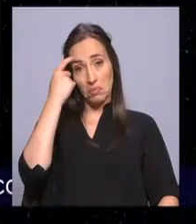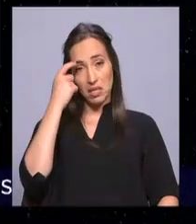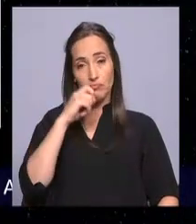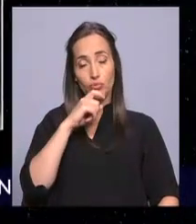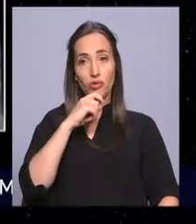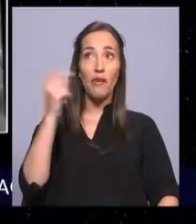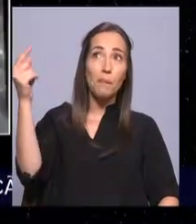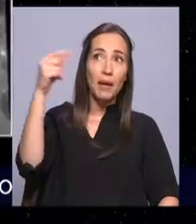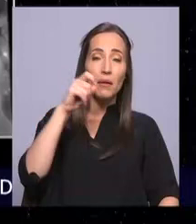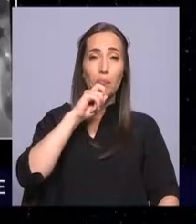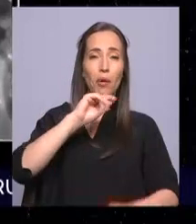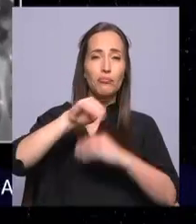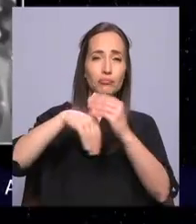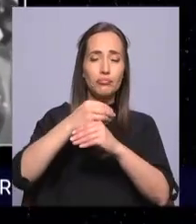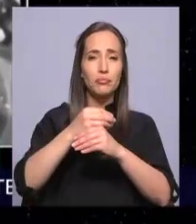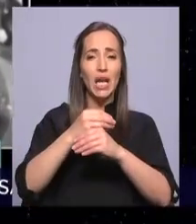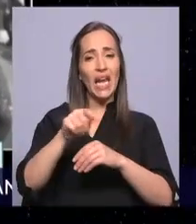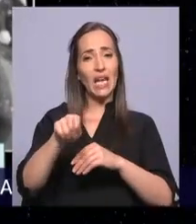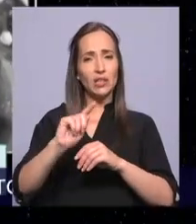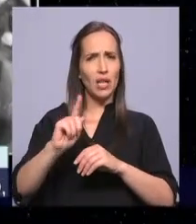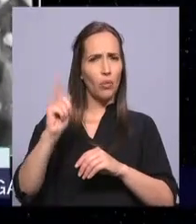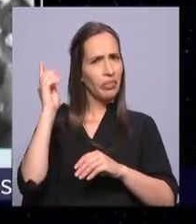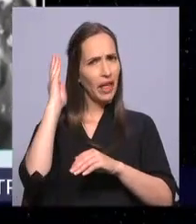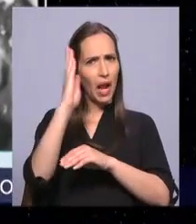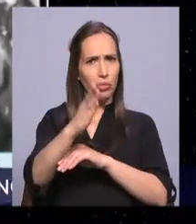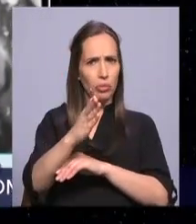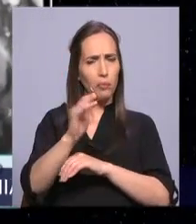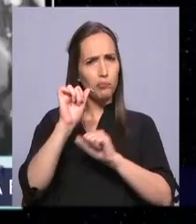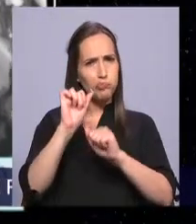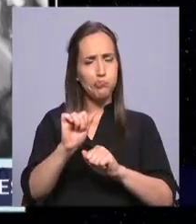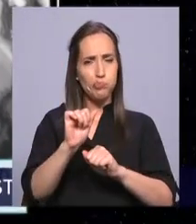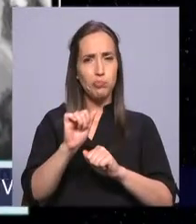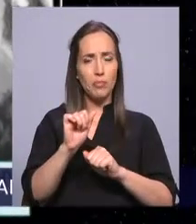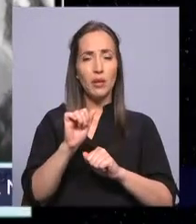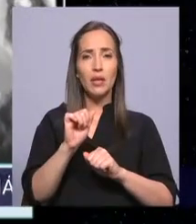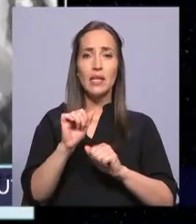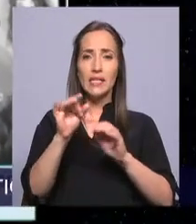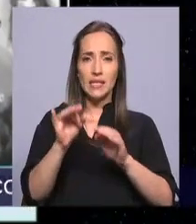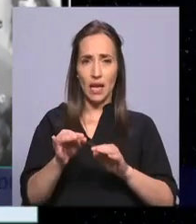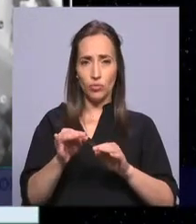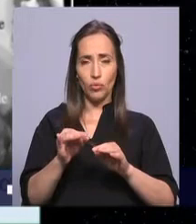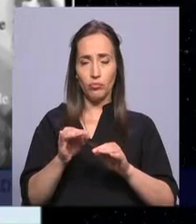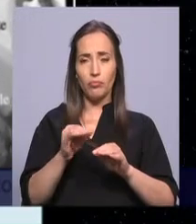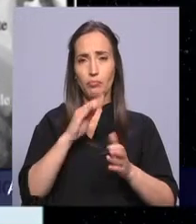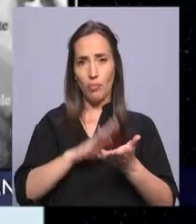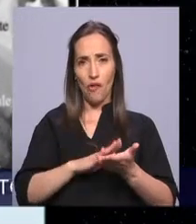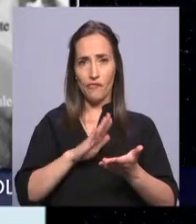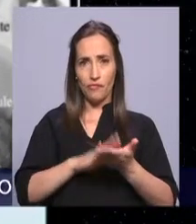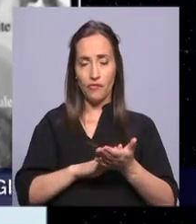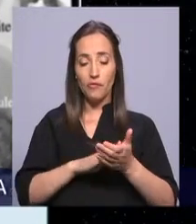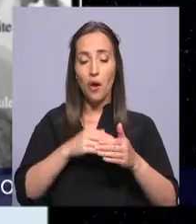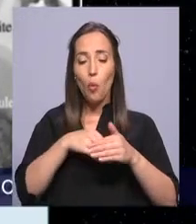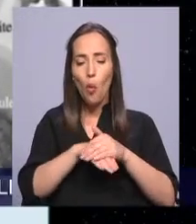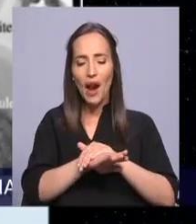de contaminação. Estes vêm da própria origem, vêm do próprio asteroide, confirmando que os asteroides guardam, no fundo, a química essencial